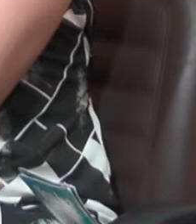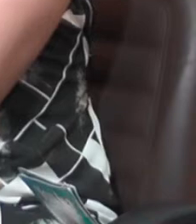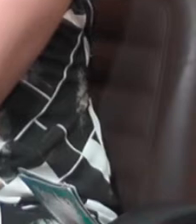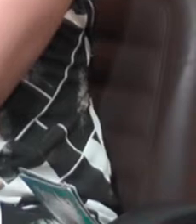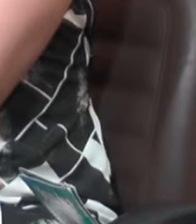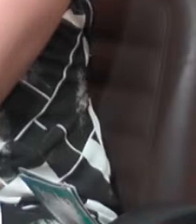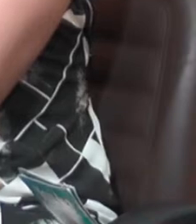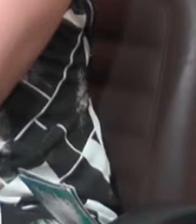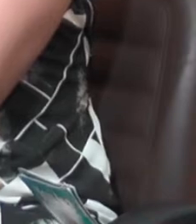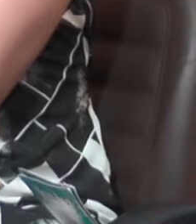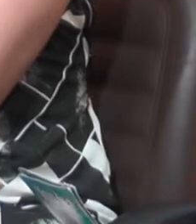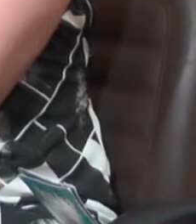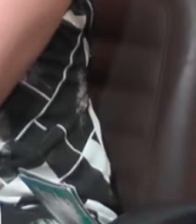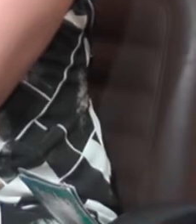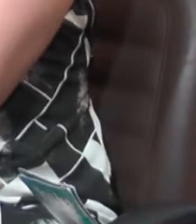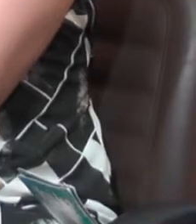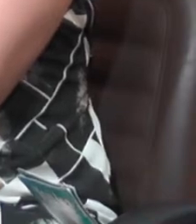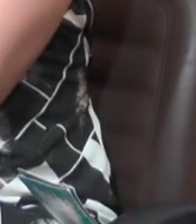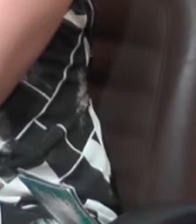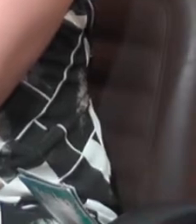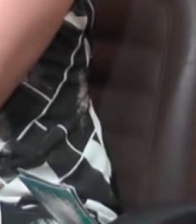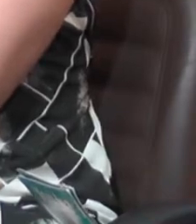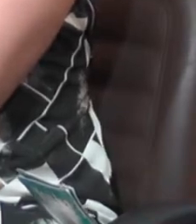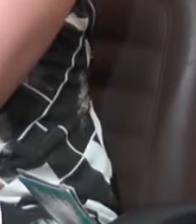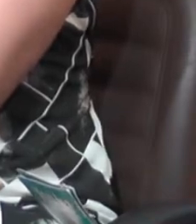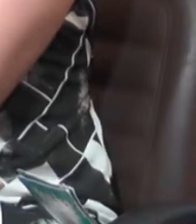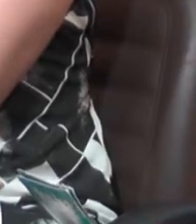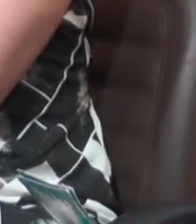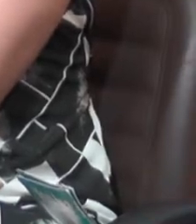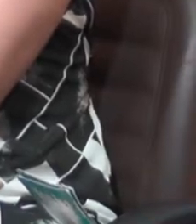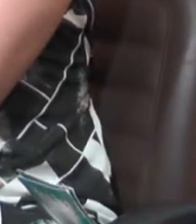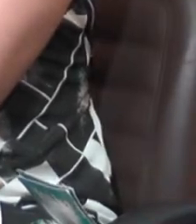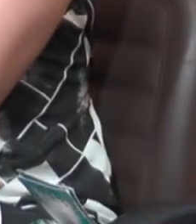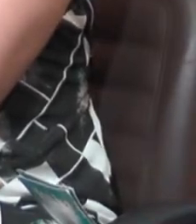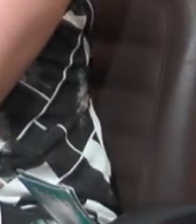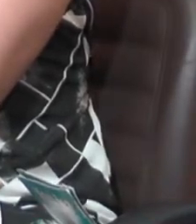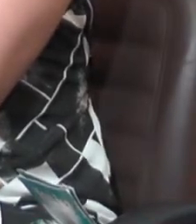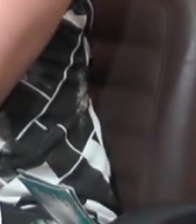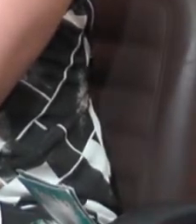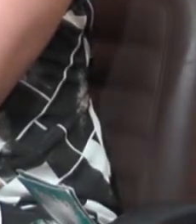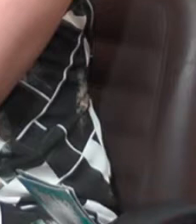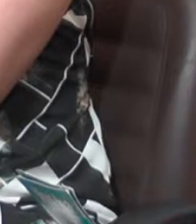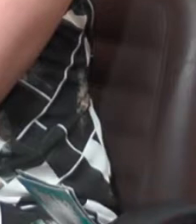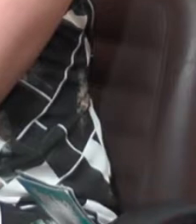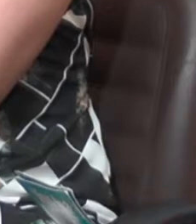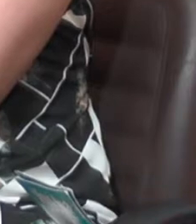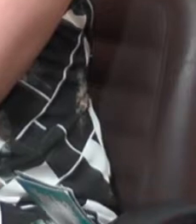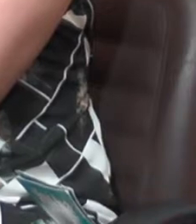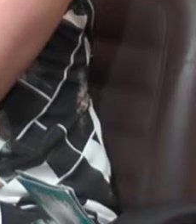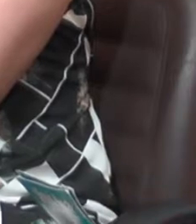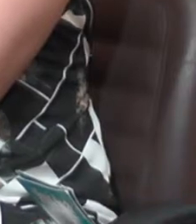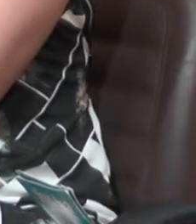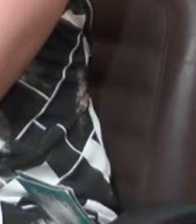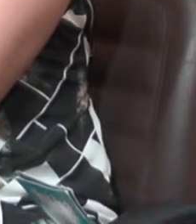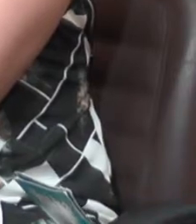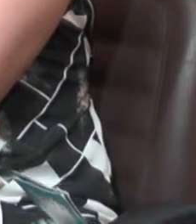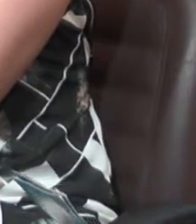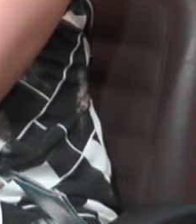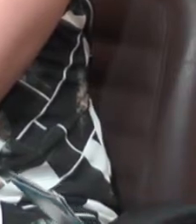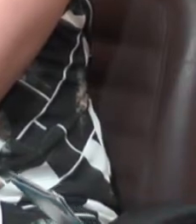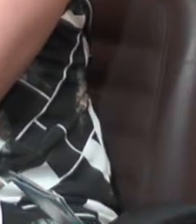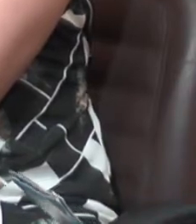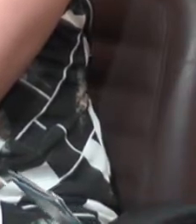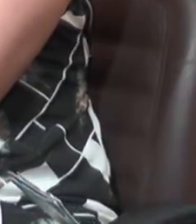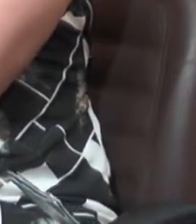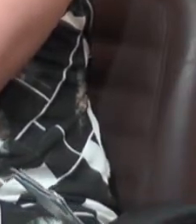alguns professores têm sim preconceito por causa do intérprete também presente na sala de aula, mas vai melhorando, né, e conforme o tempo vai